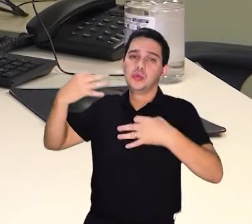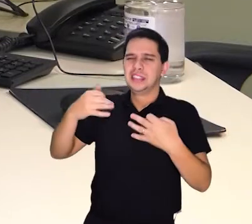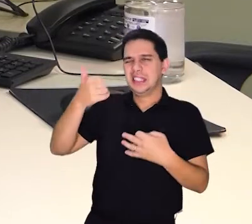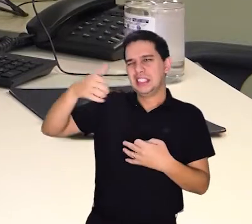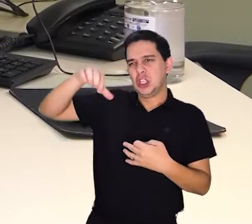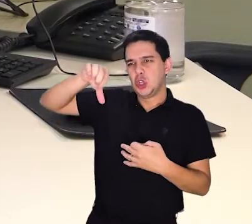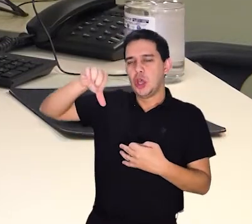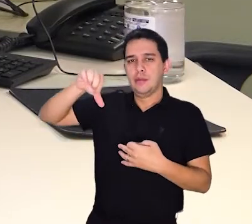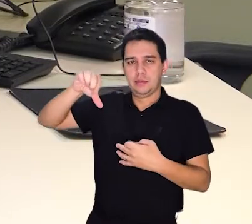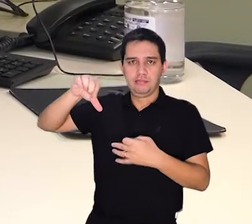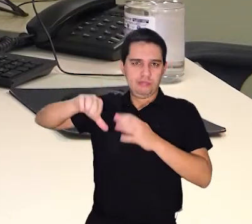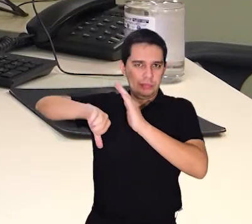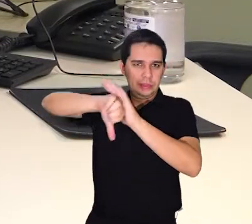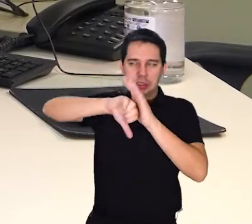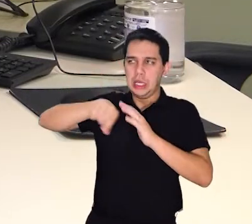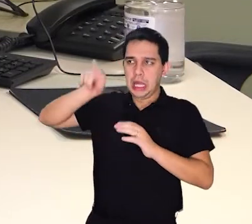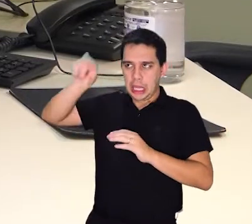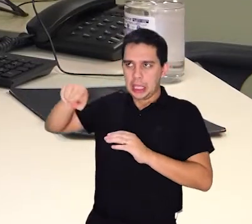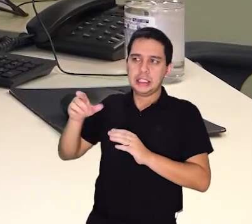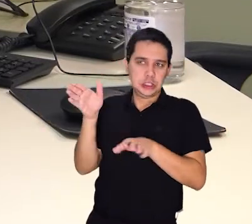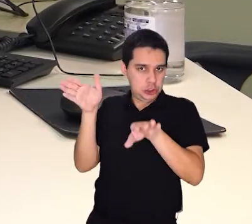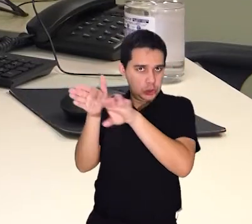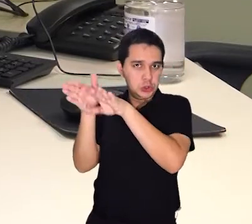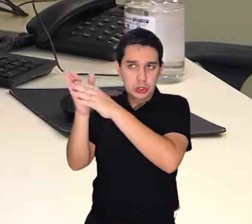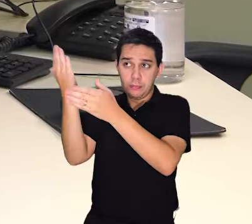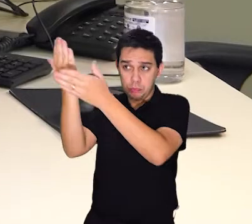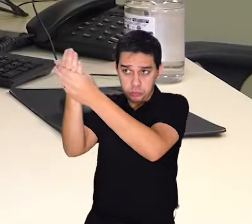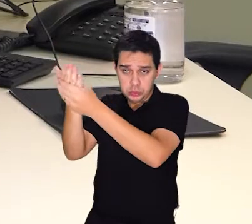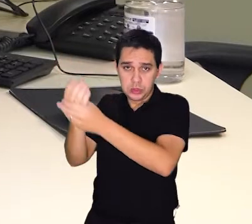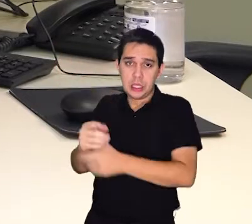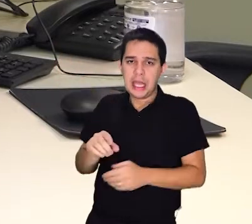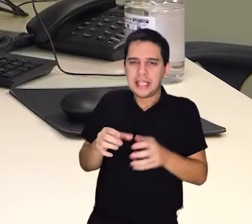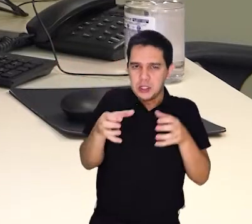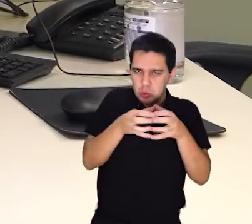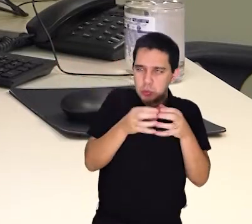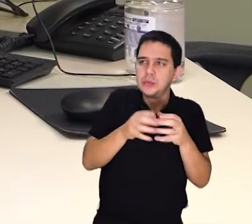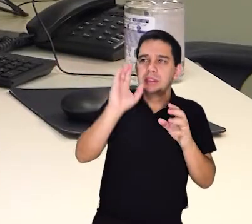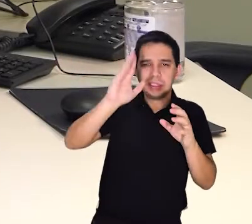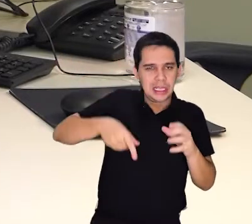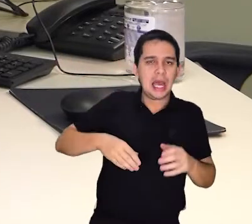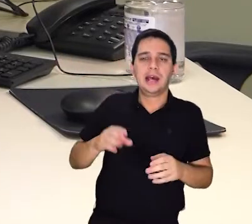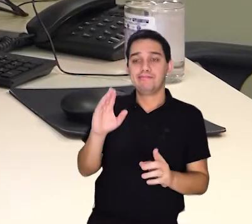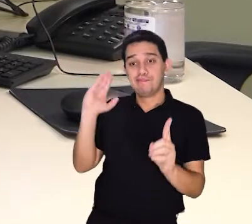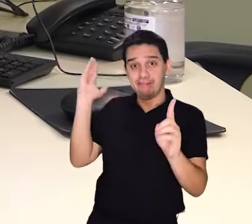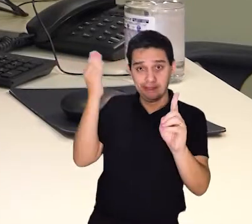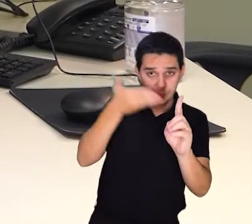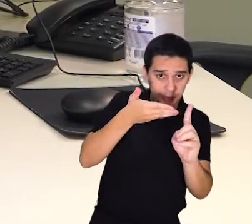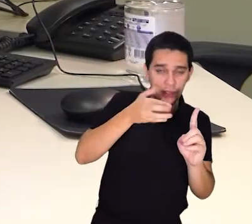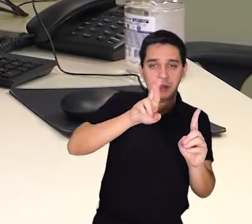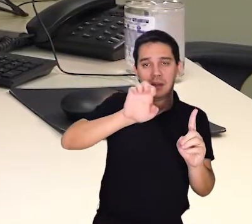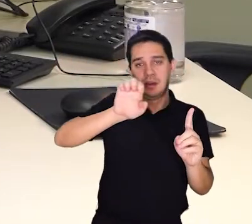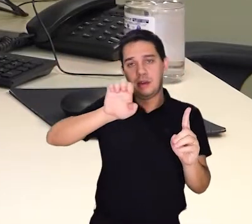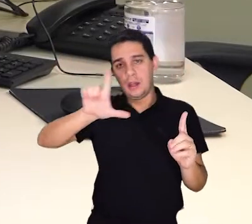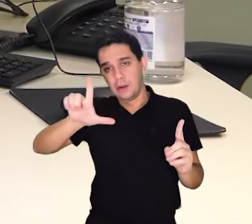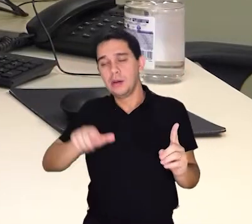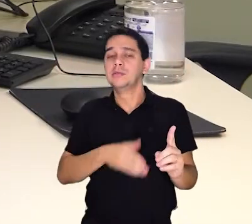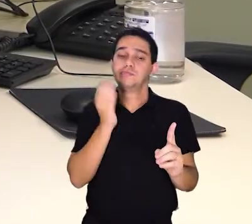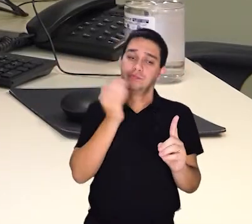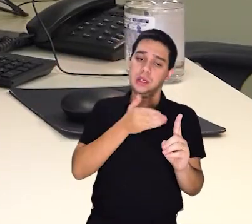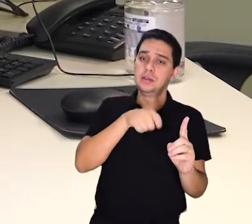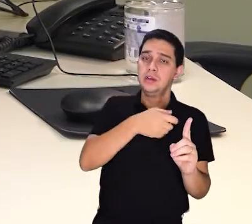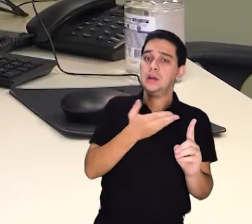Criminal. Os denunciados já são considerados réus, já respondem pelos crimes que foram imputados pelo Ministério